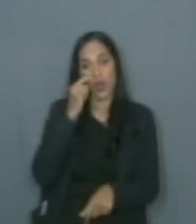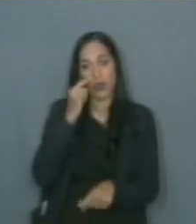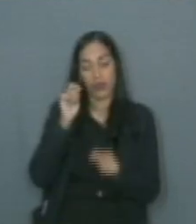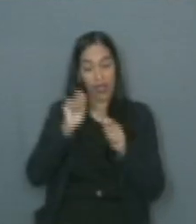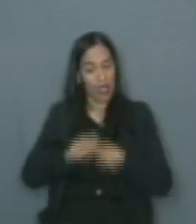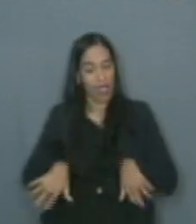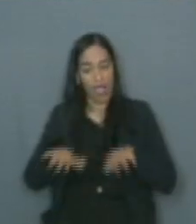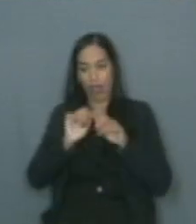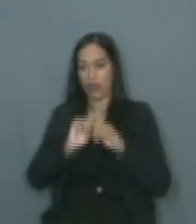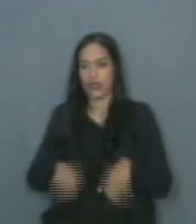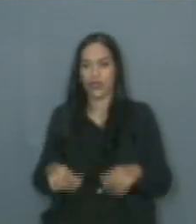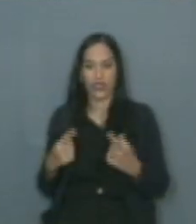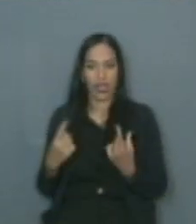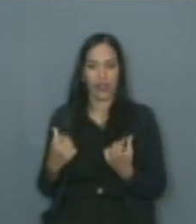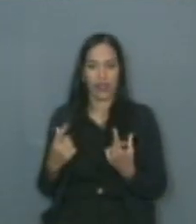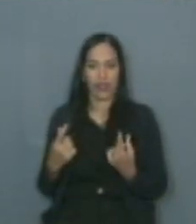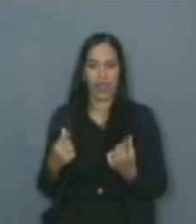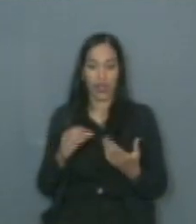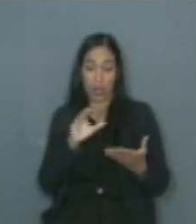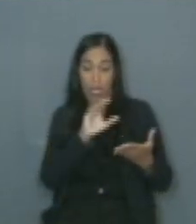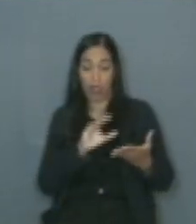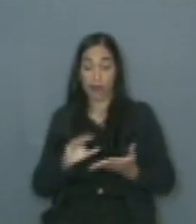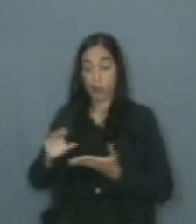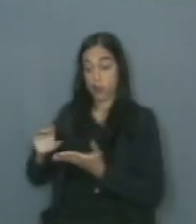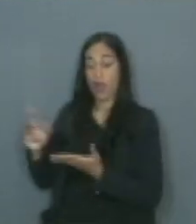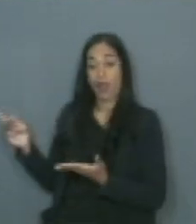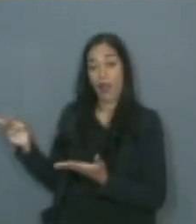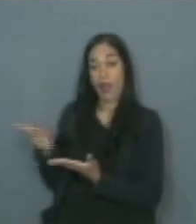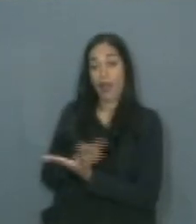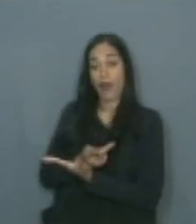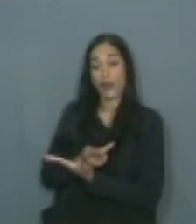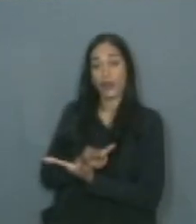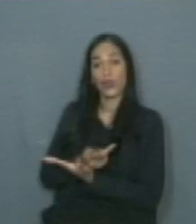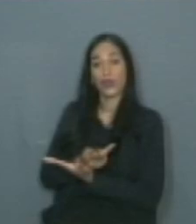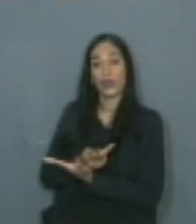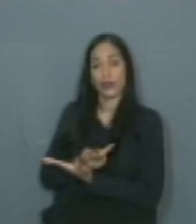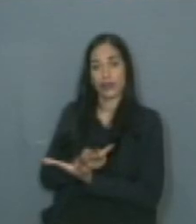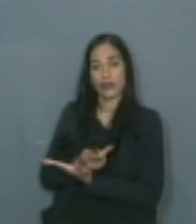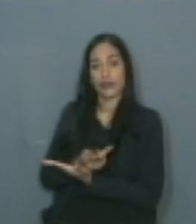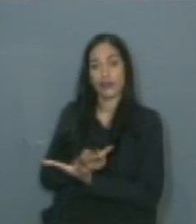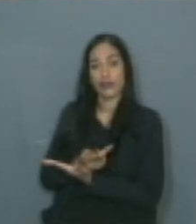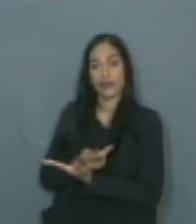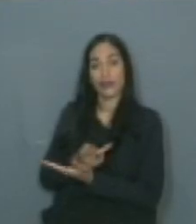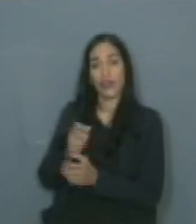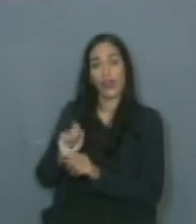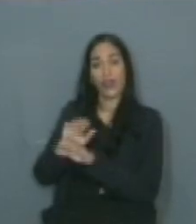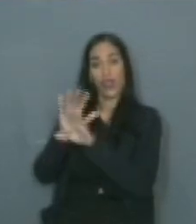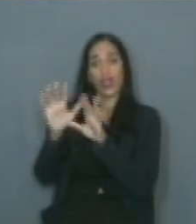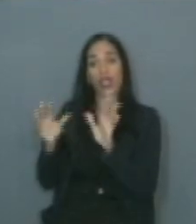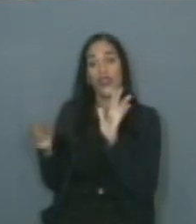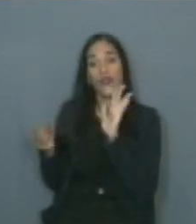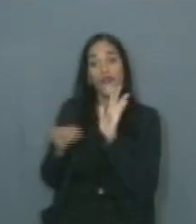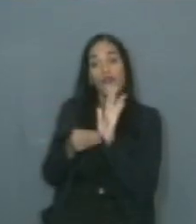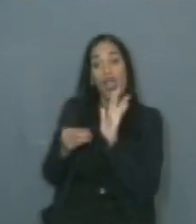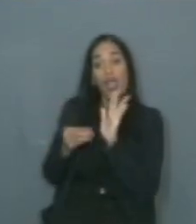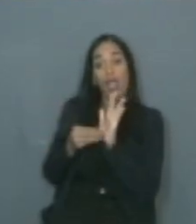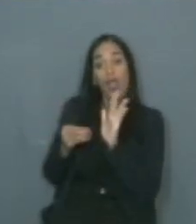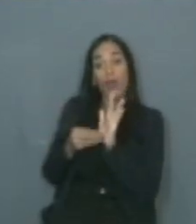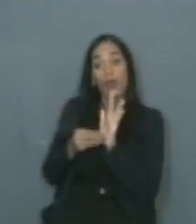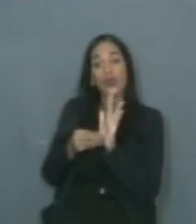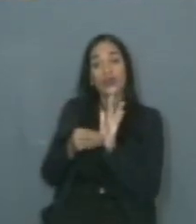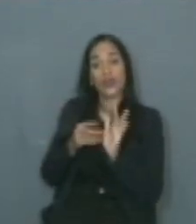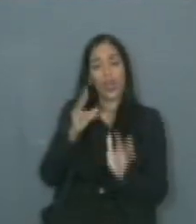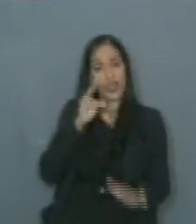muito dinheiro, mas que destina errado as coisas, para os locais errados. Porque ficou claro aí, falta algum dos itens que a